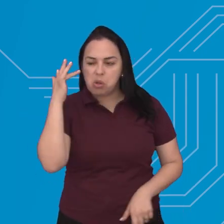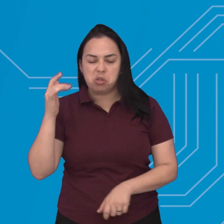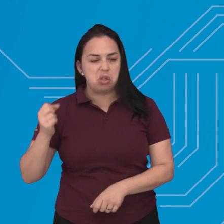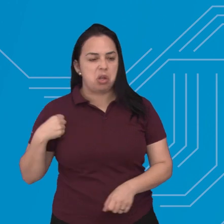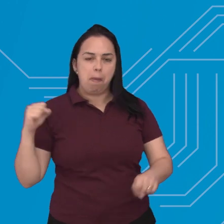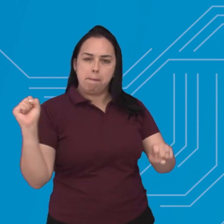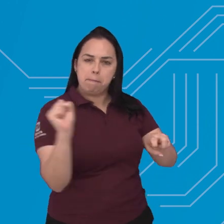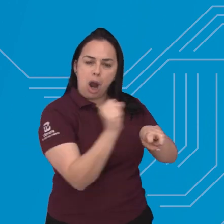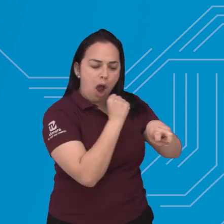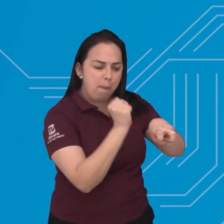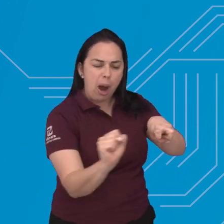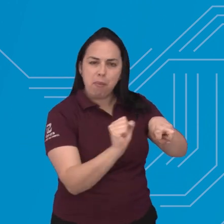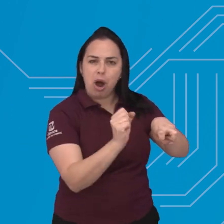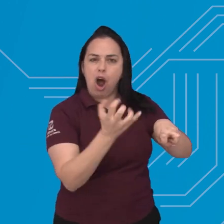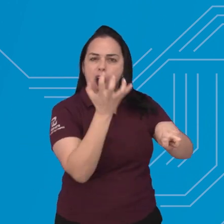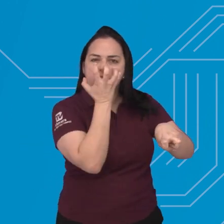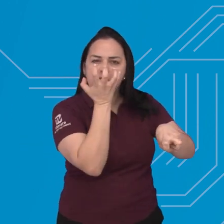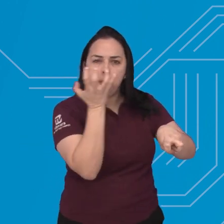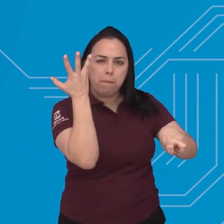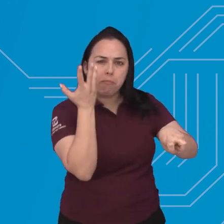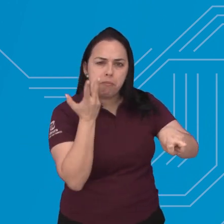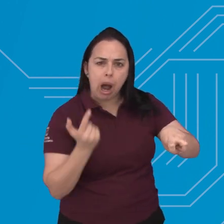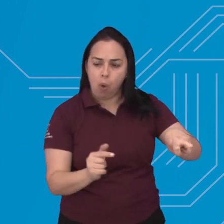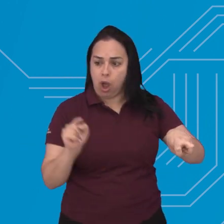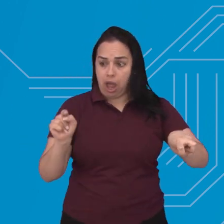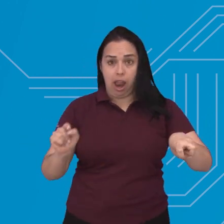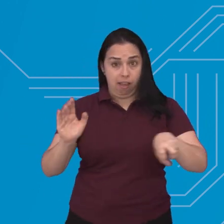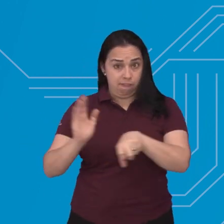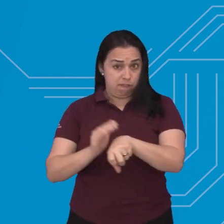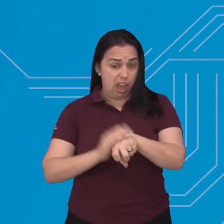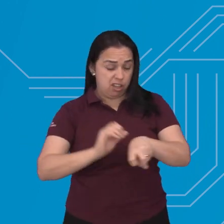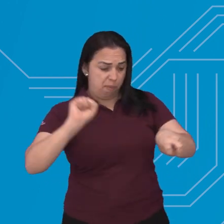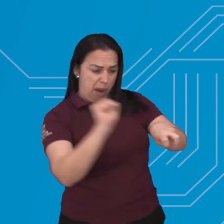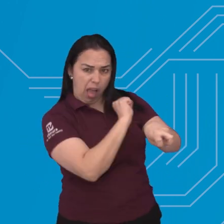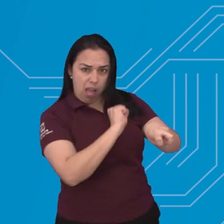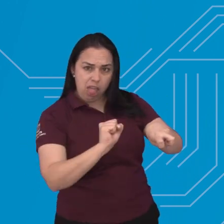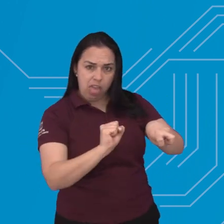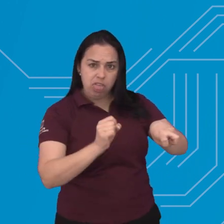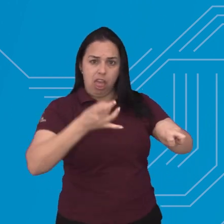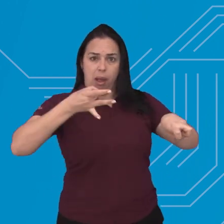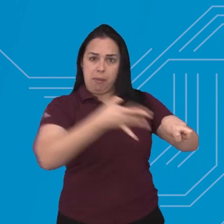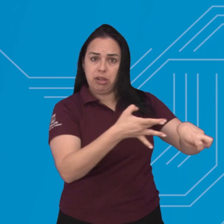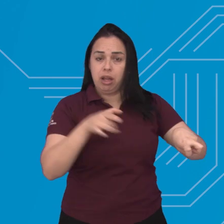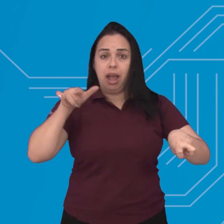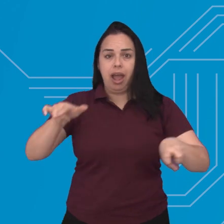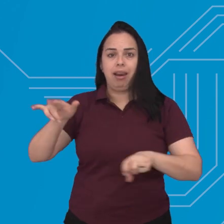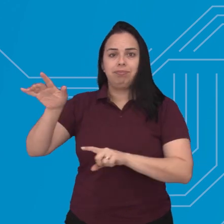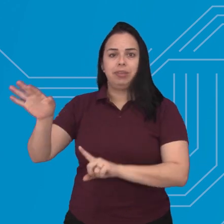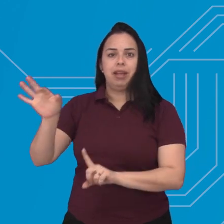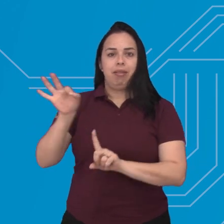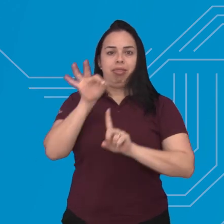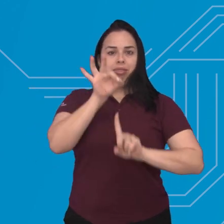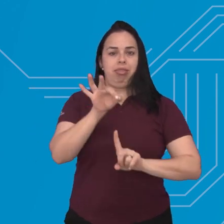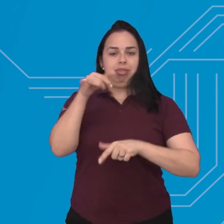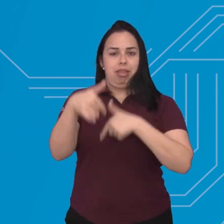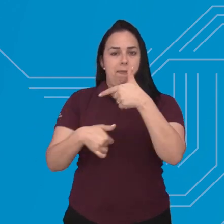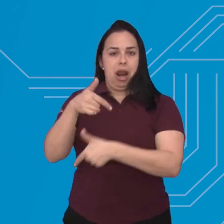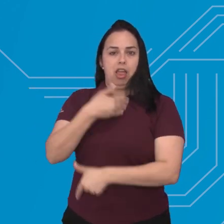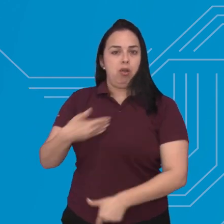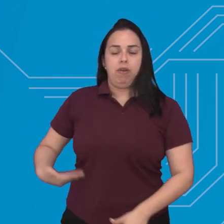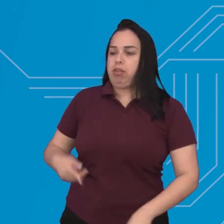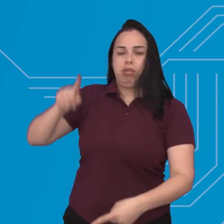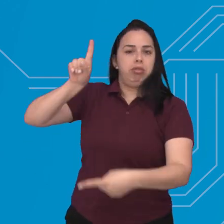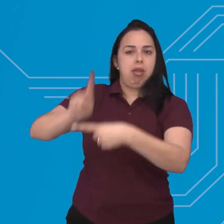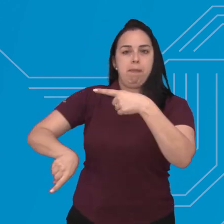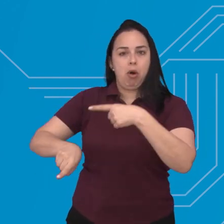contra os maus tratos a animais. A medida proíbe que pessoas condenadas por essa prática assumam cargos